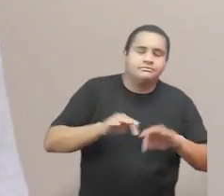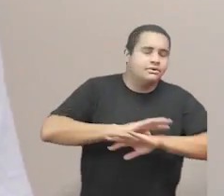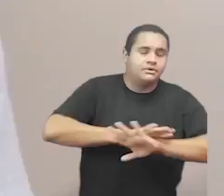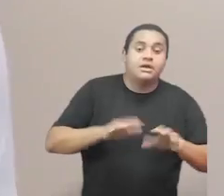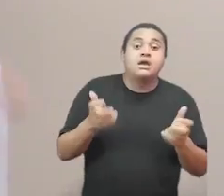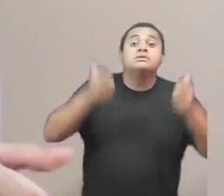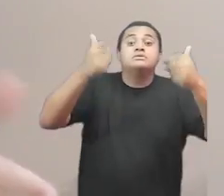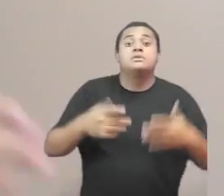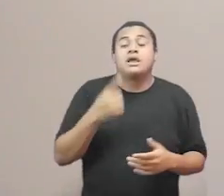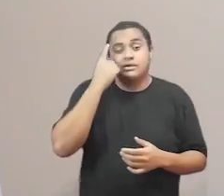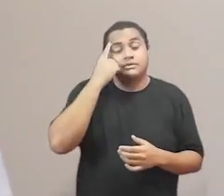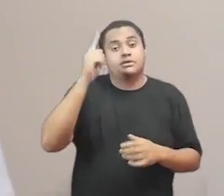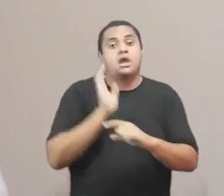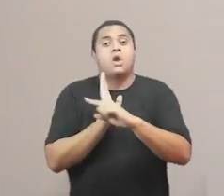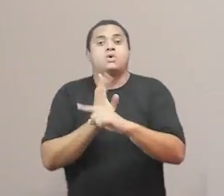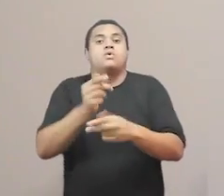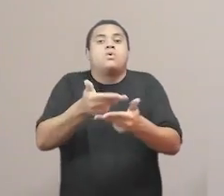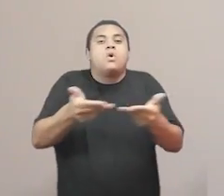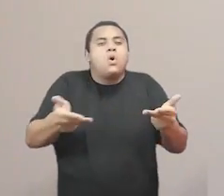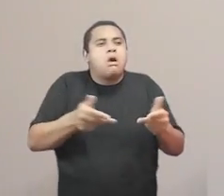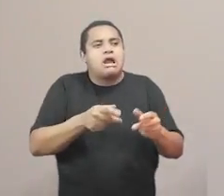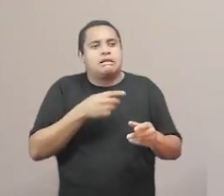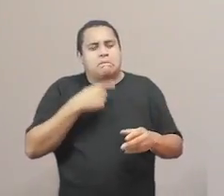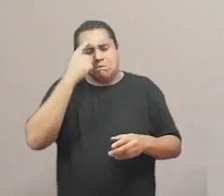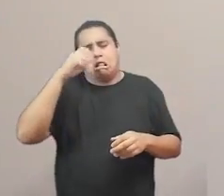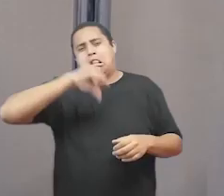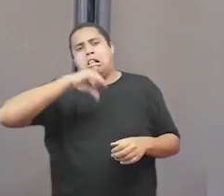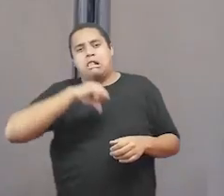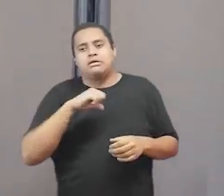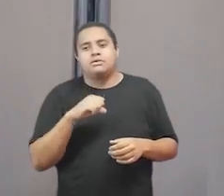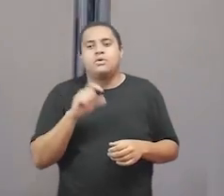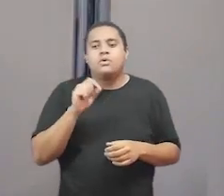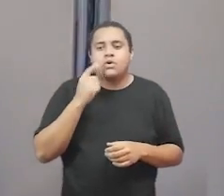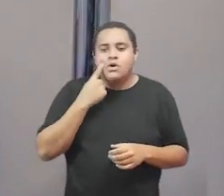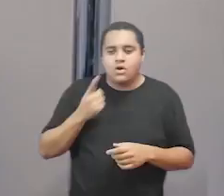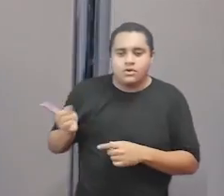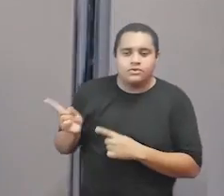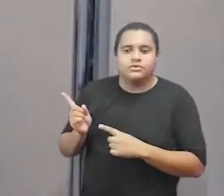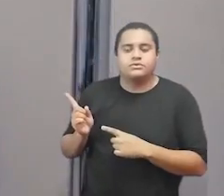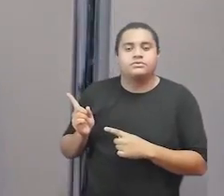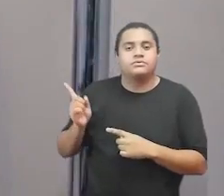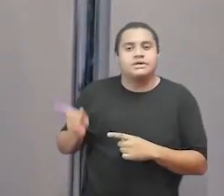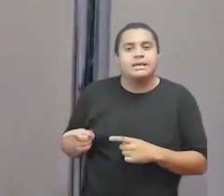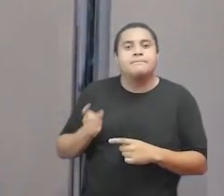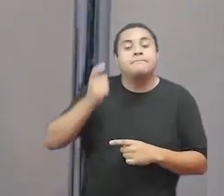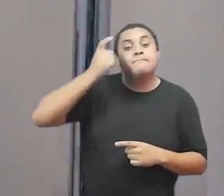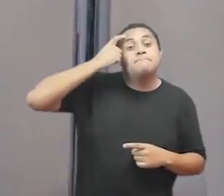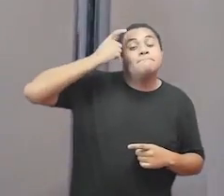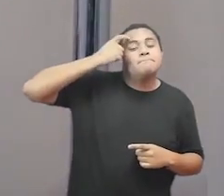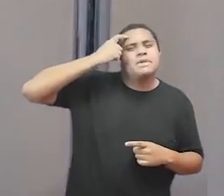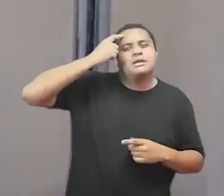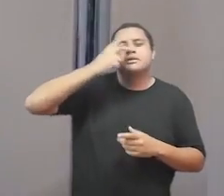conceito que vai te ajudar a esquecer preconceitos sobre alguns conceitos. Xoxin. Xoxin significa mente